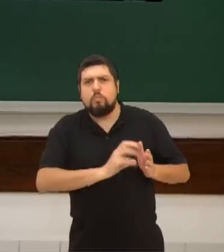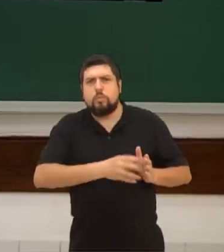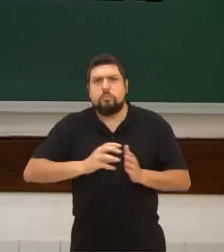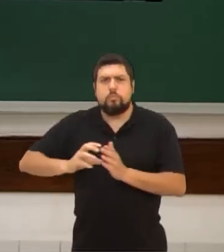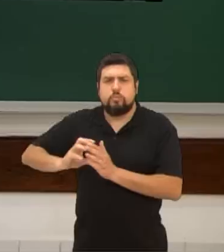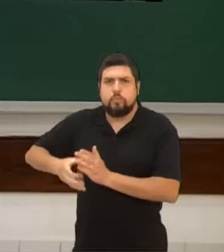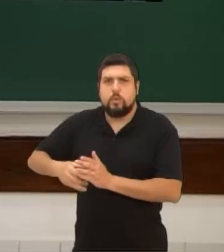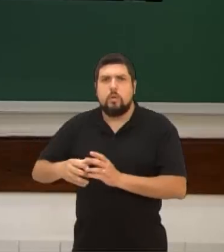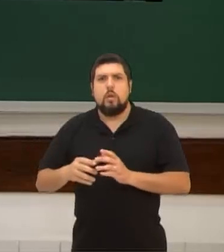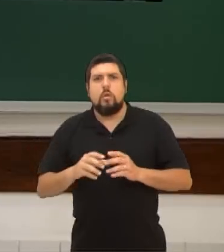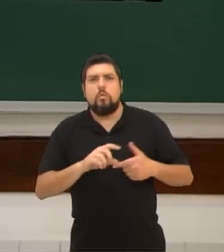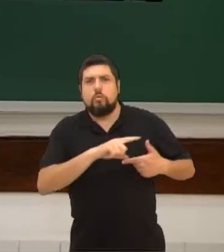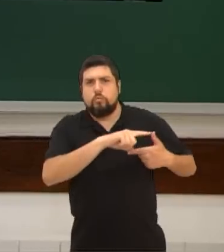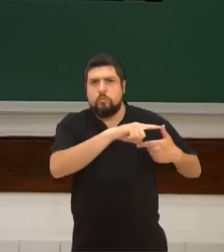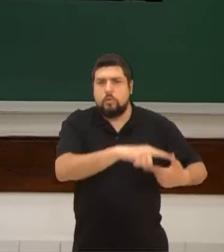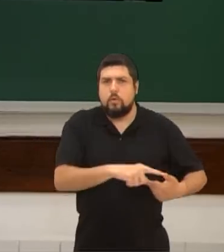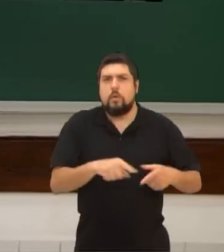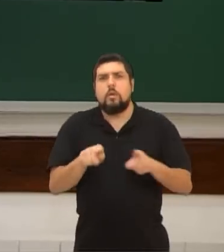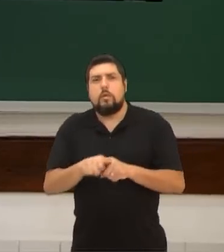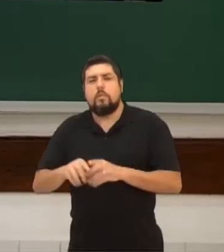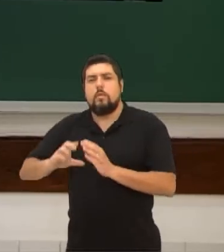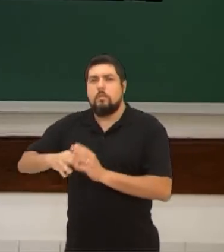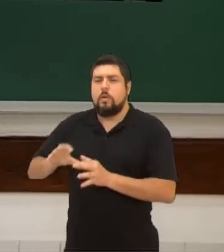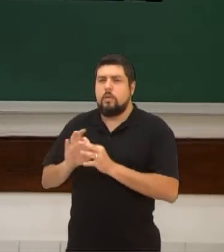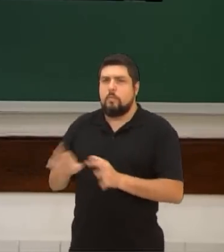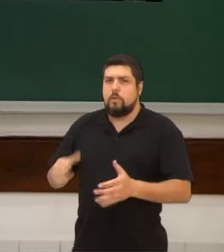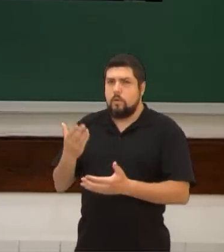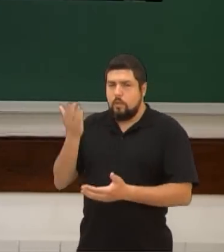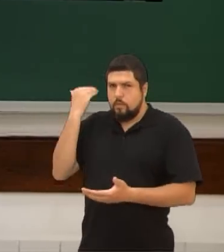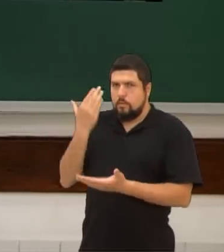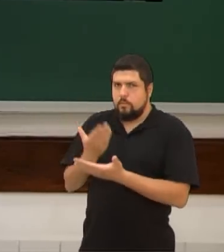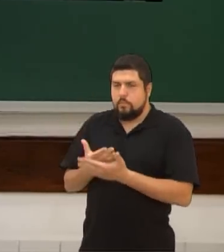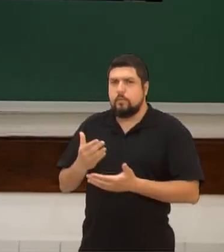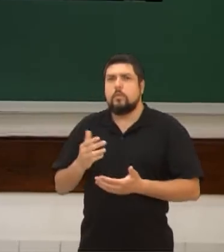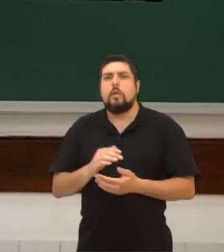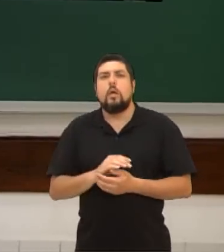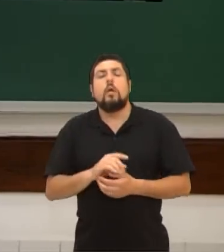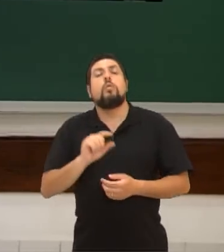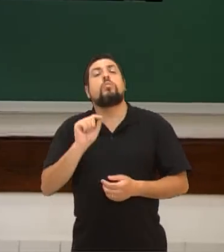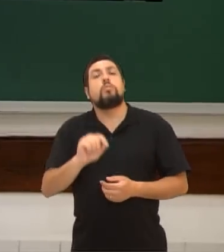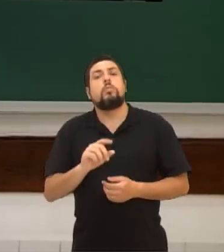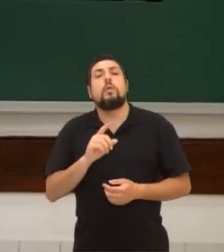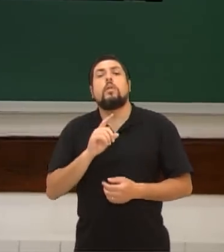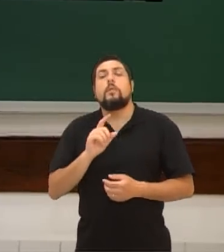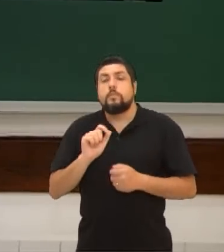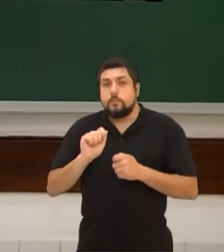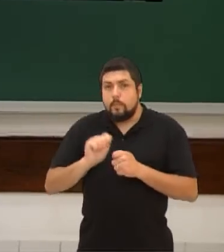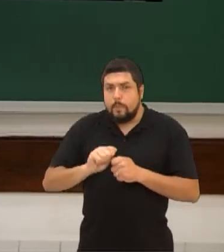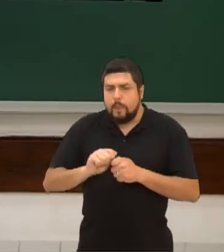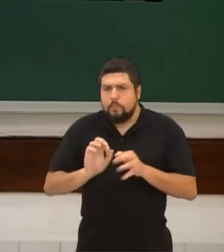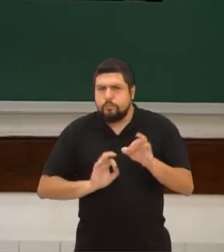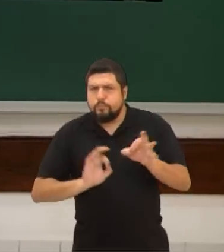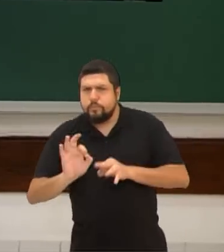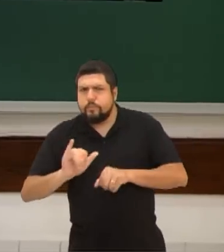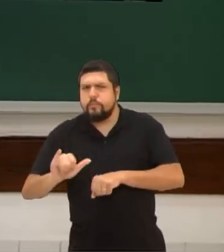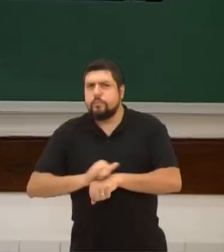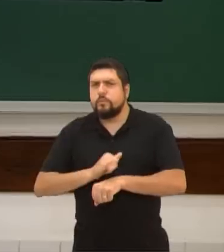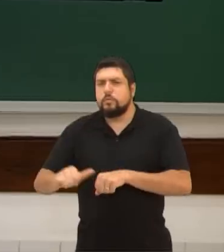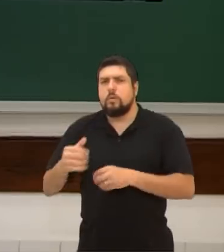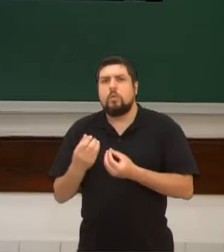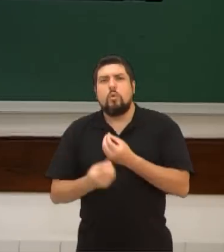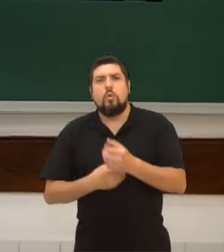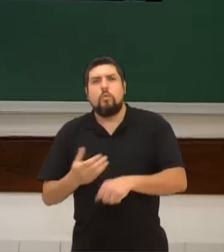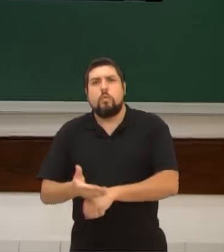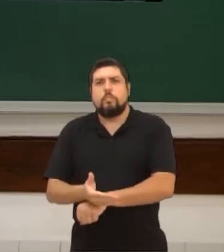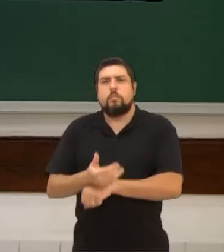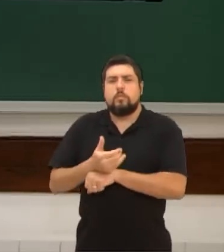Partido Liberal, que nós estudamos na aula passada, eles então fazem esse golpe, com esse